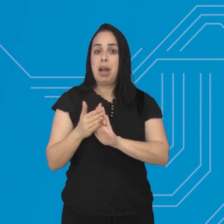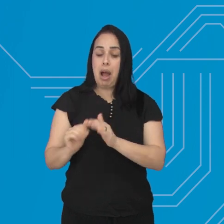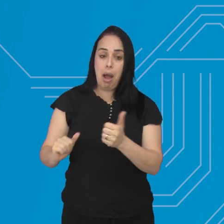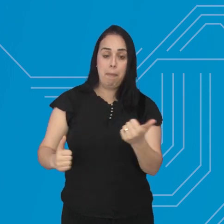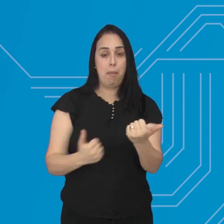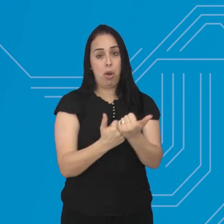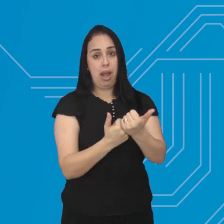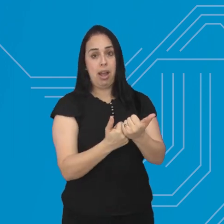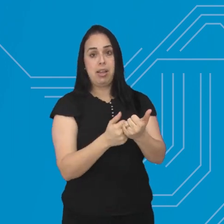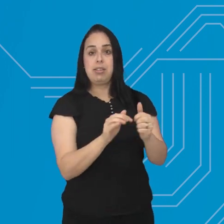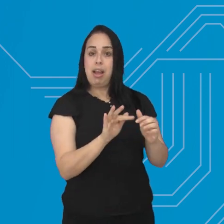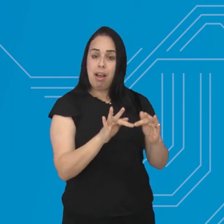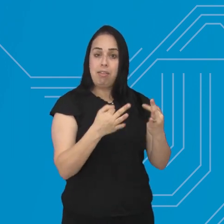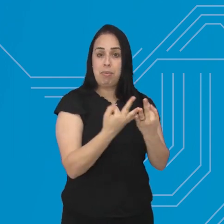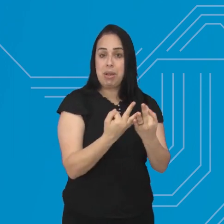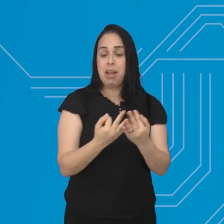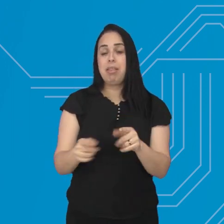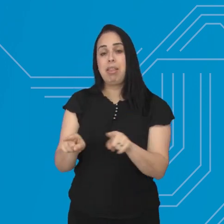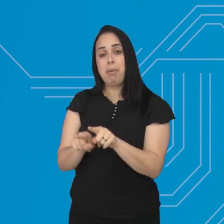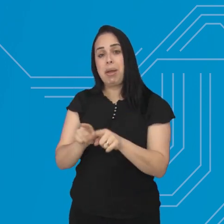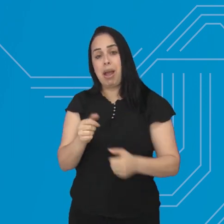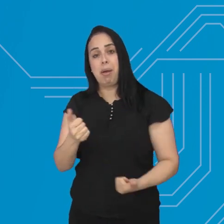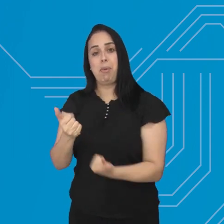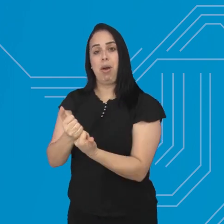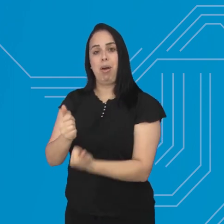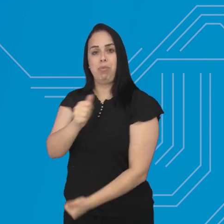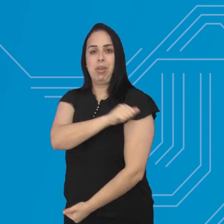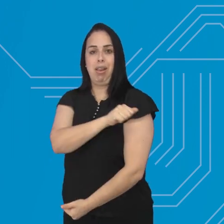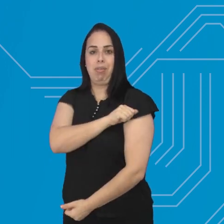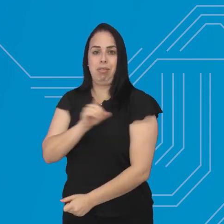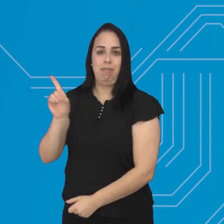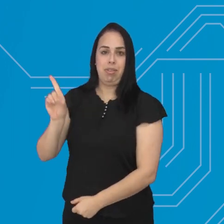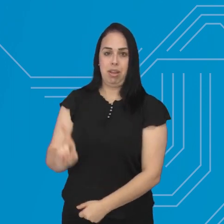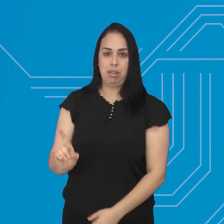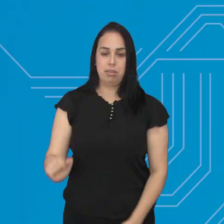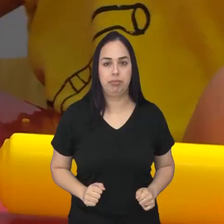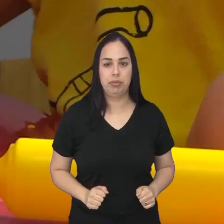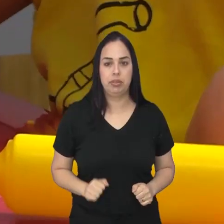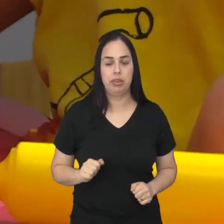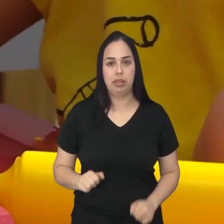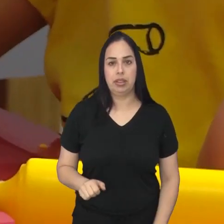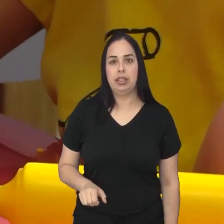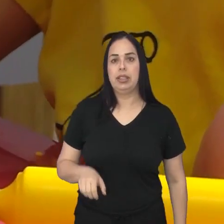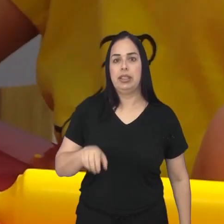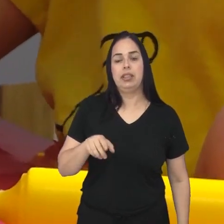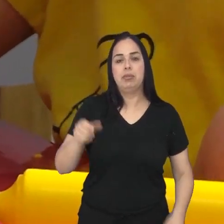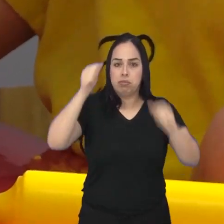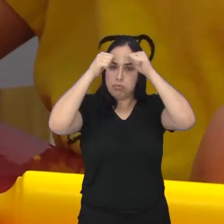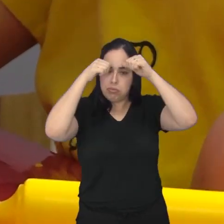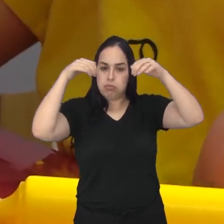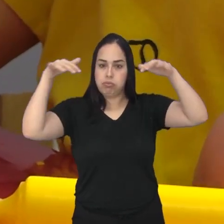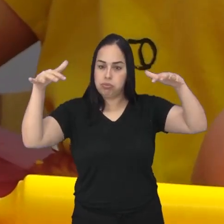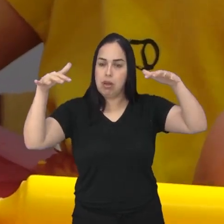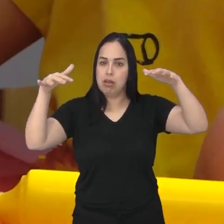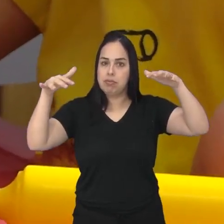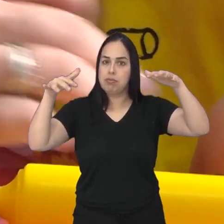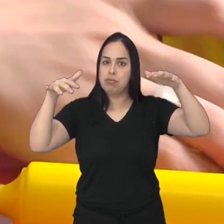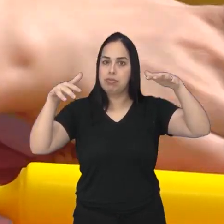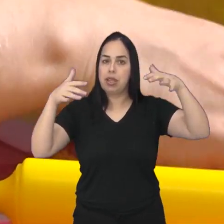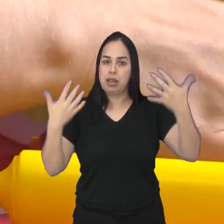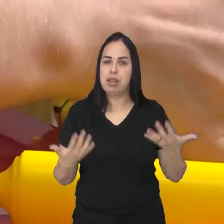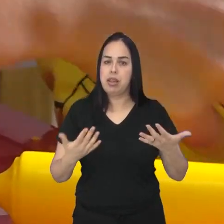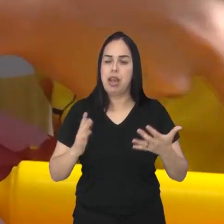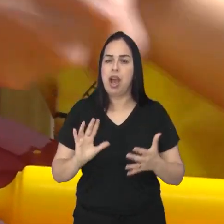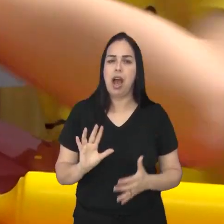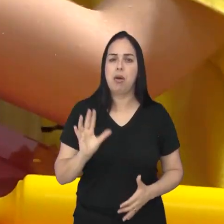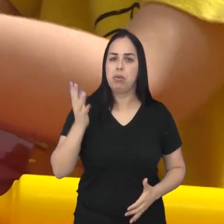oferecer apoio tanto para estudantes com deficiência como para as famílias. O TEA, transtorno do espectro autista, é uma